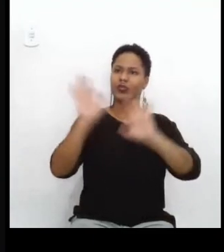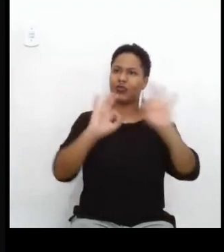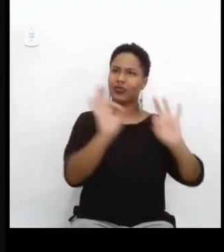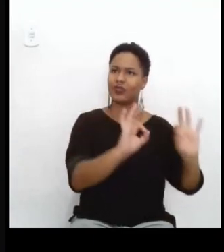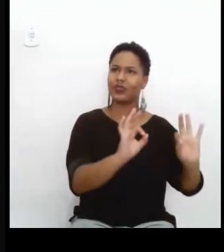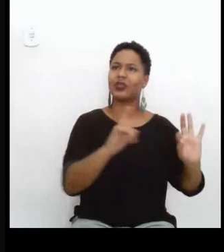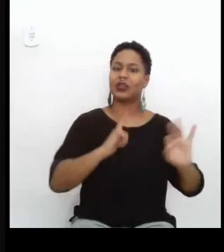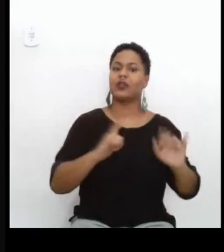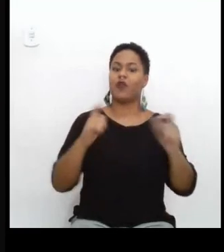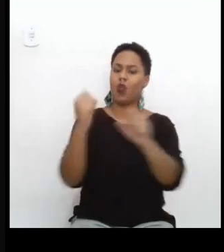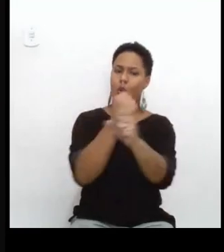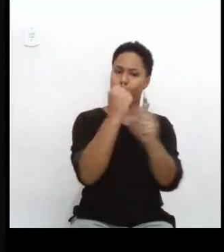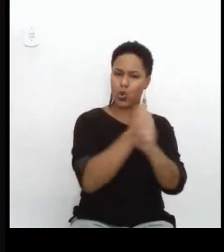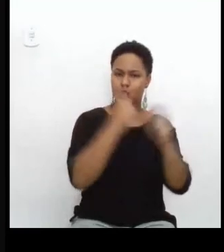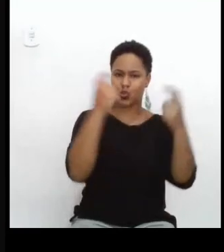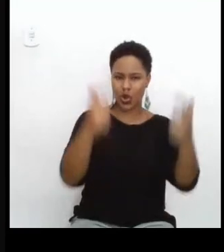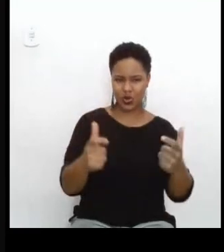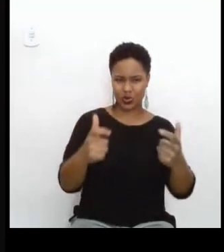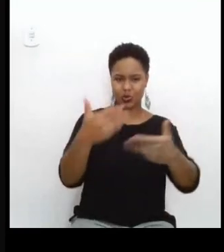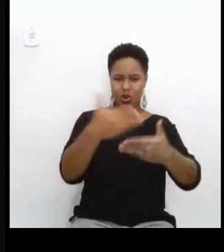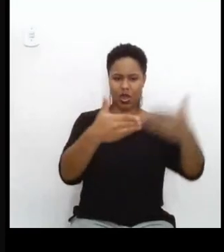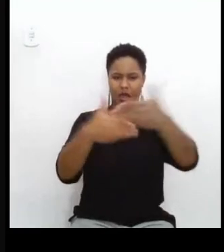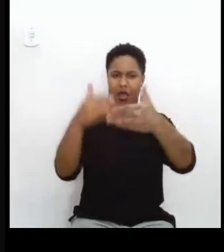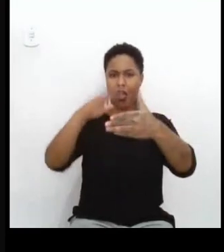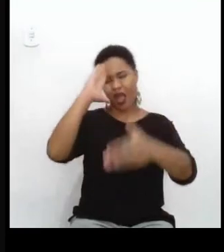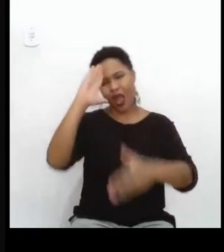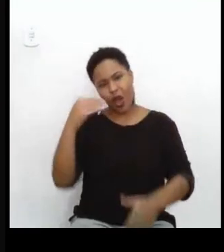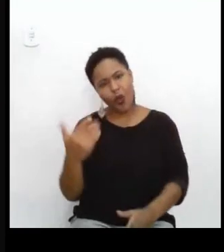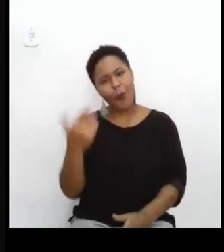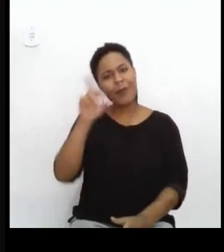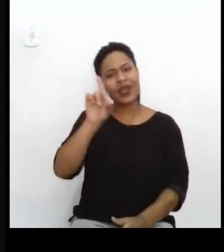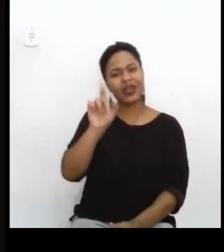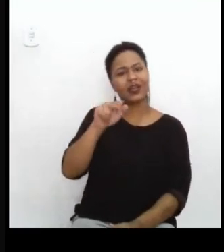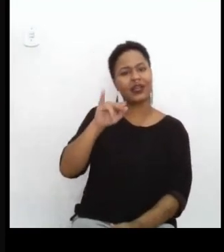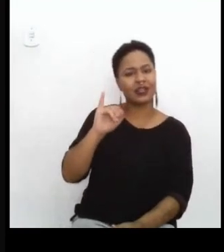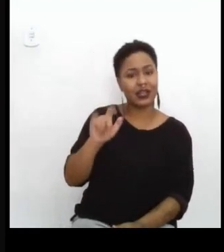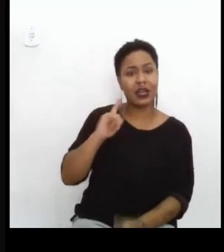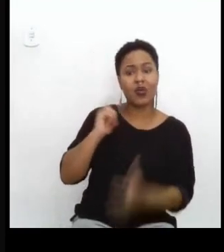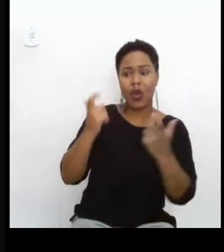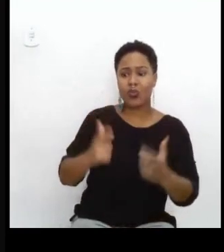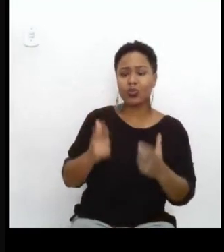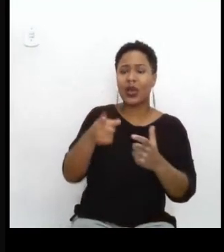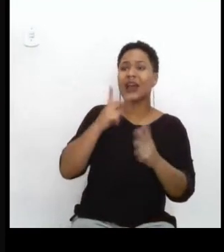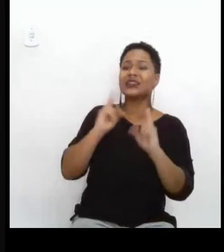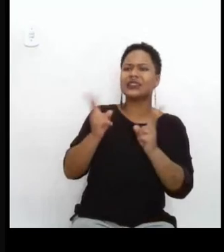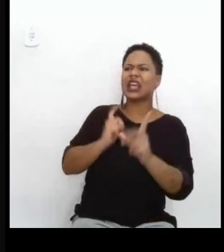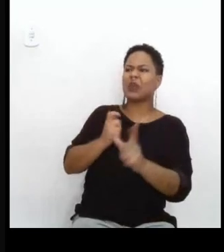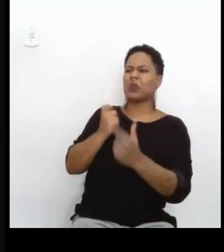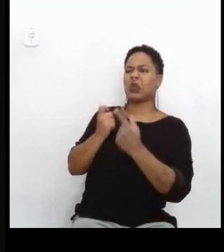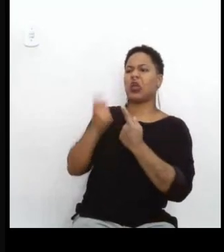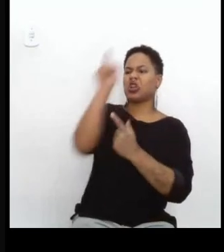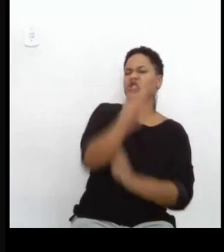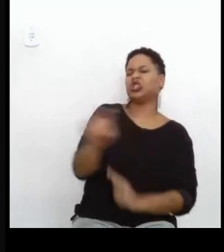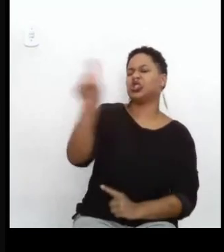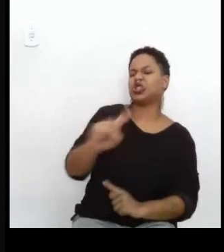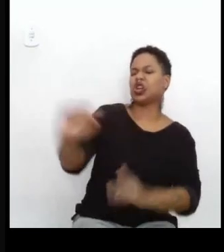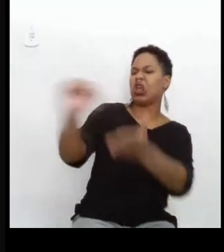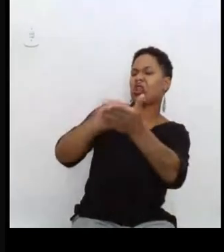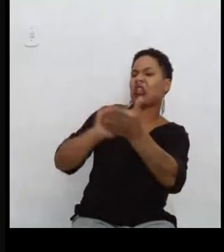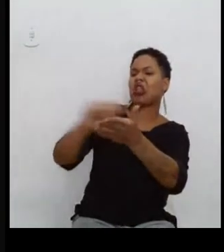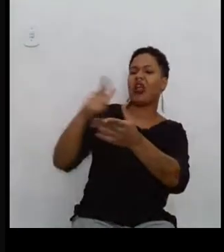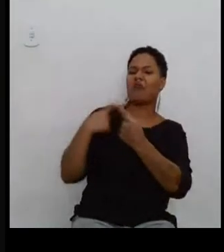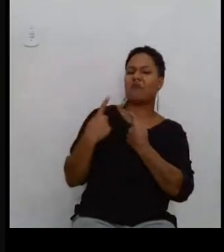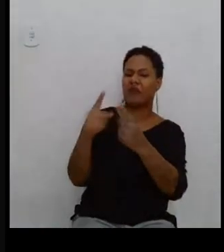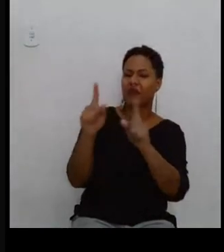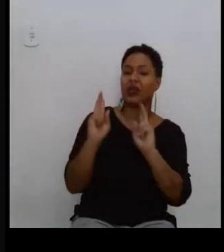gaiola ou e destruído ao constantemente condições as mesmas comunidades nascesse antes não é já está em carga